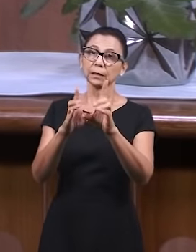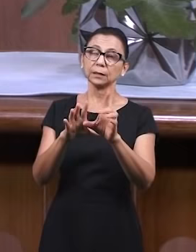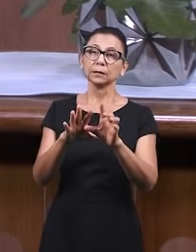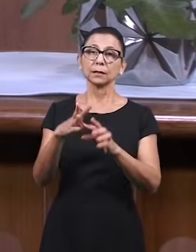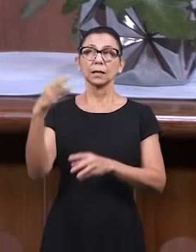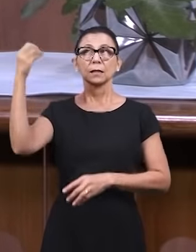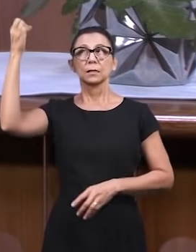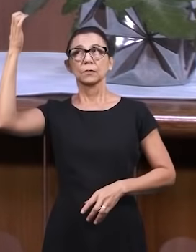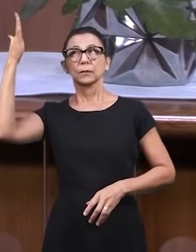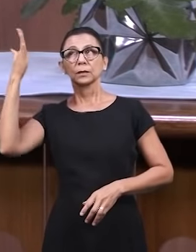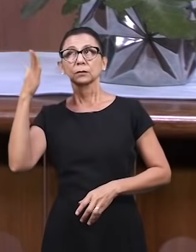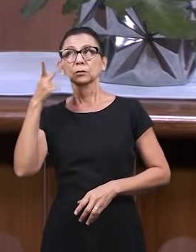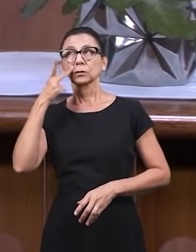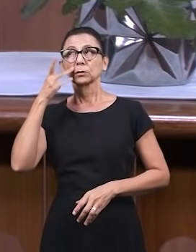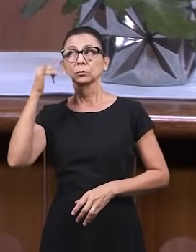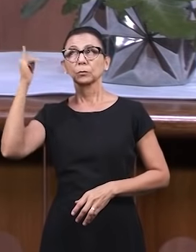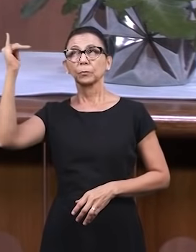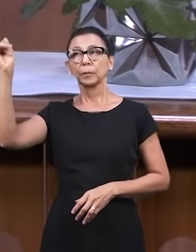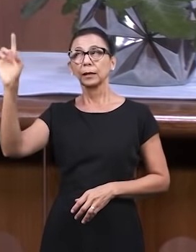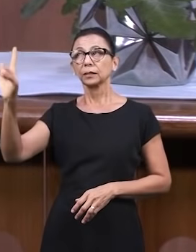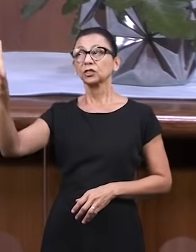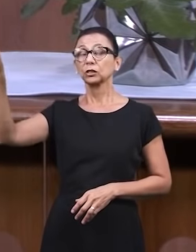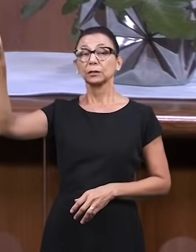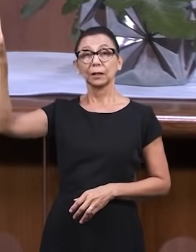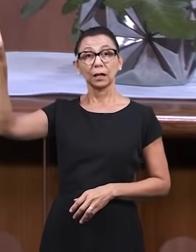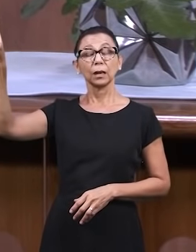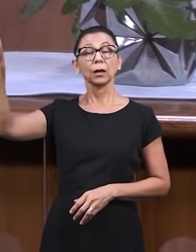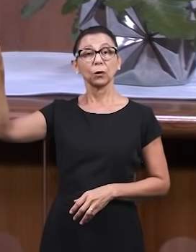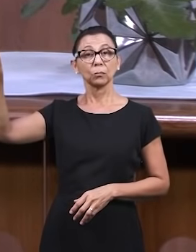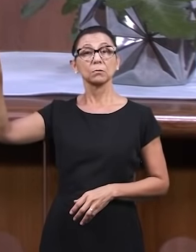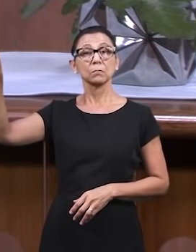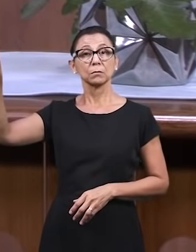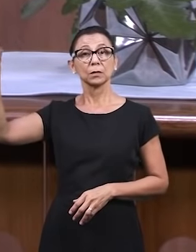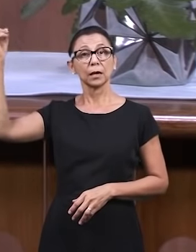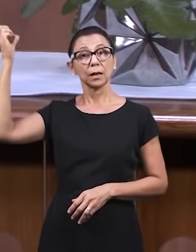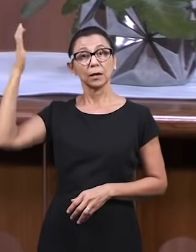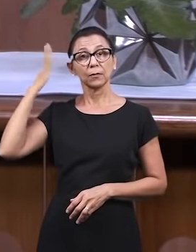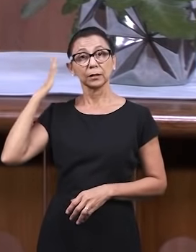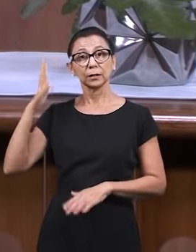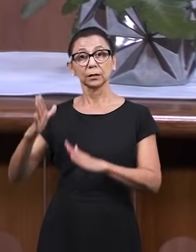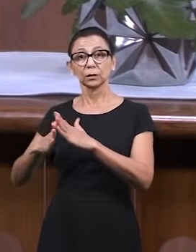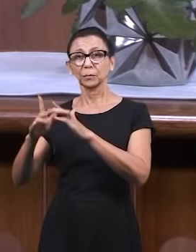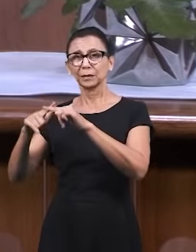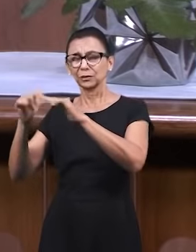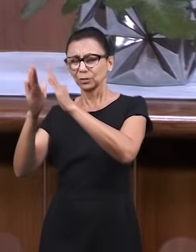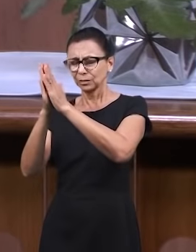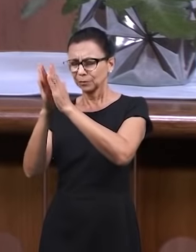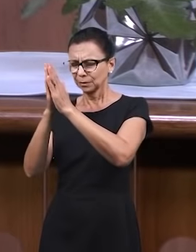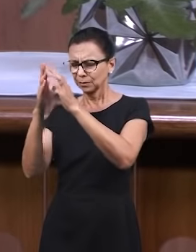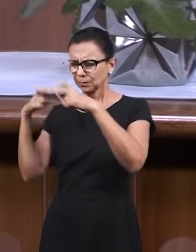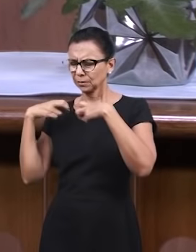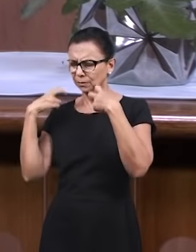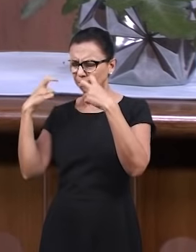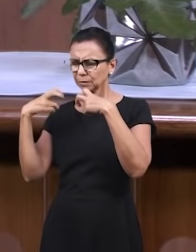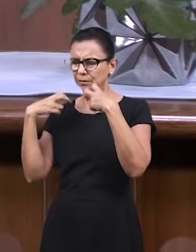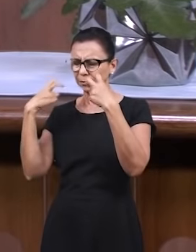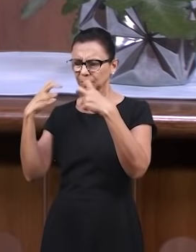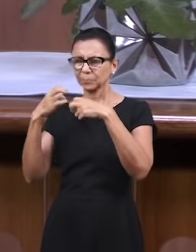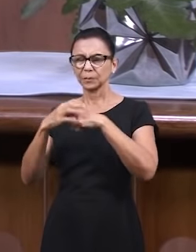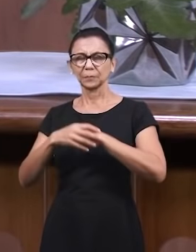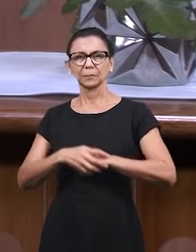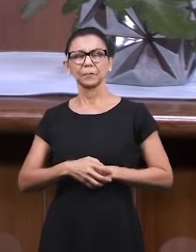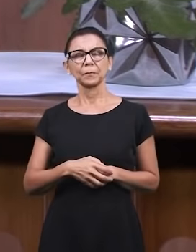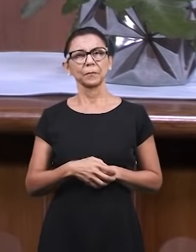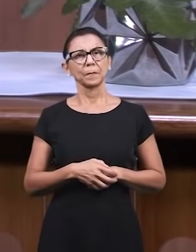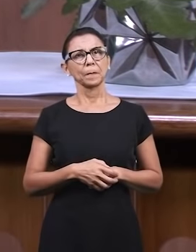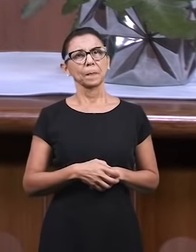que o Pai está realizando para a igreja, que tem orado e clamado ao Pai incessantemente. Por isso